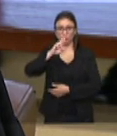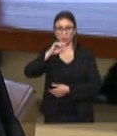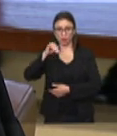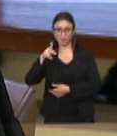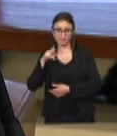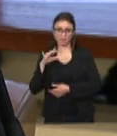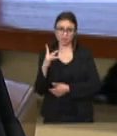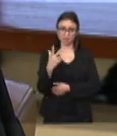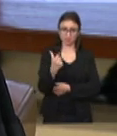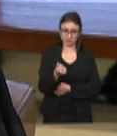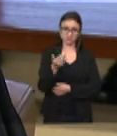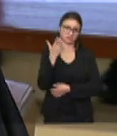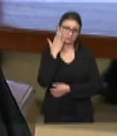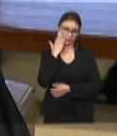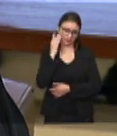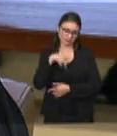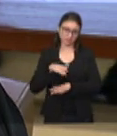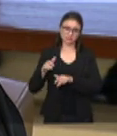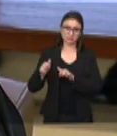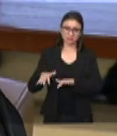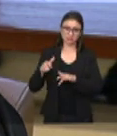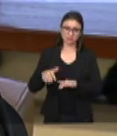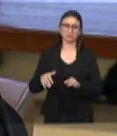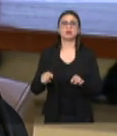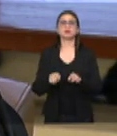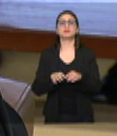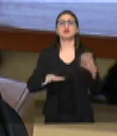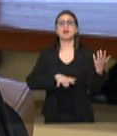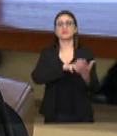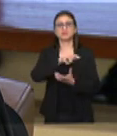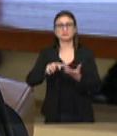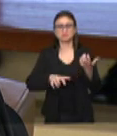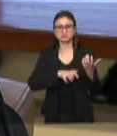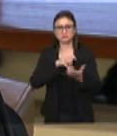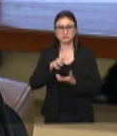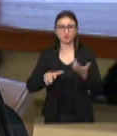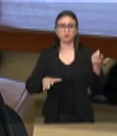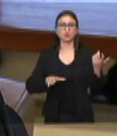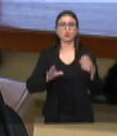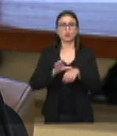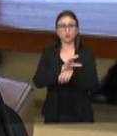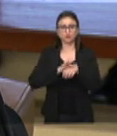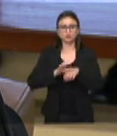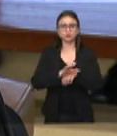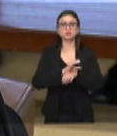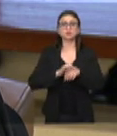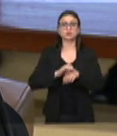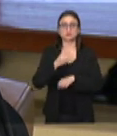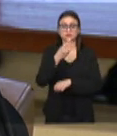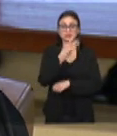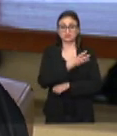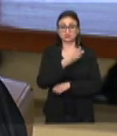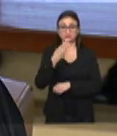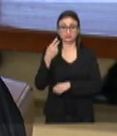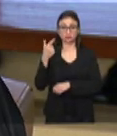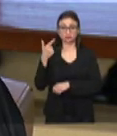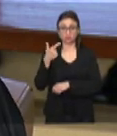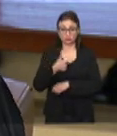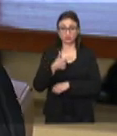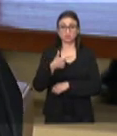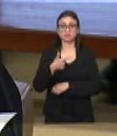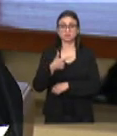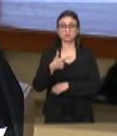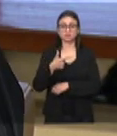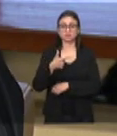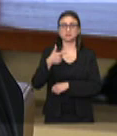sabe, 20 de setembro, a Revolução Constitucionalista, de 32, 9